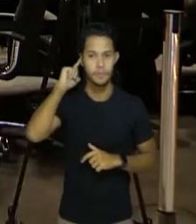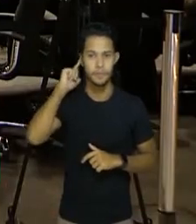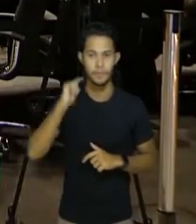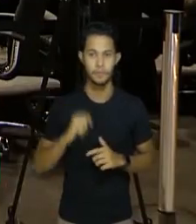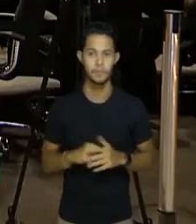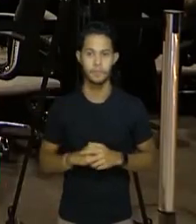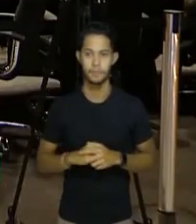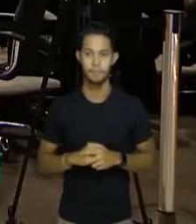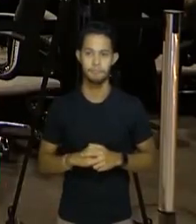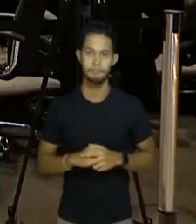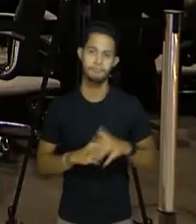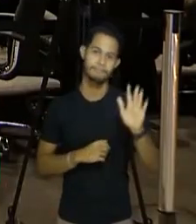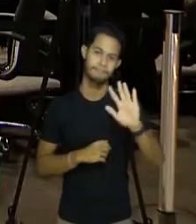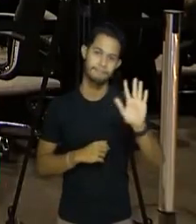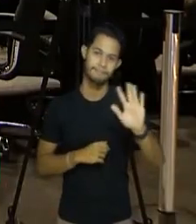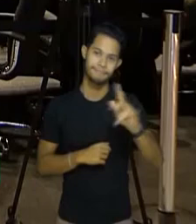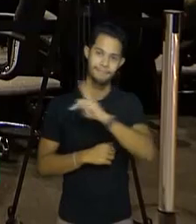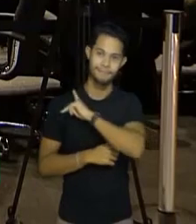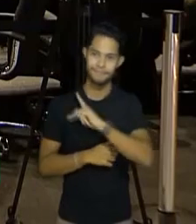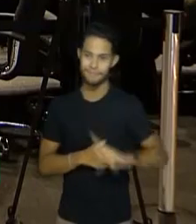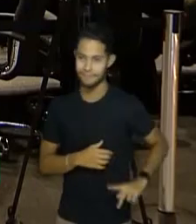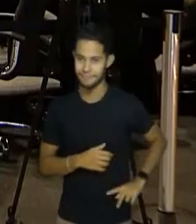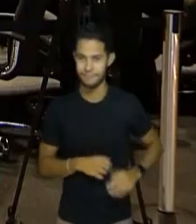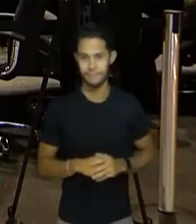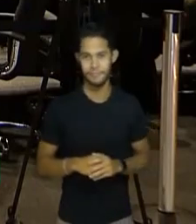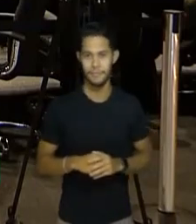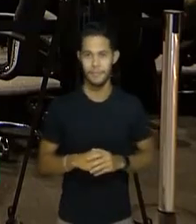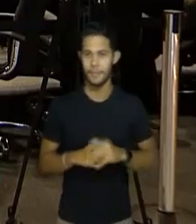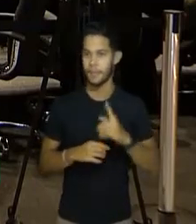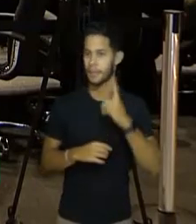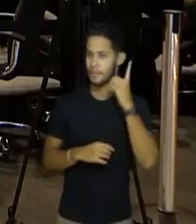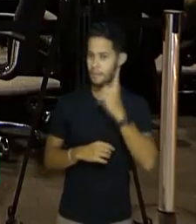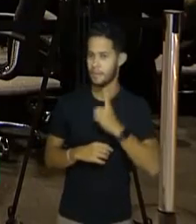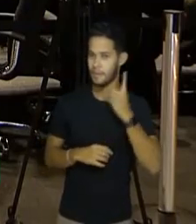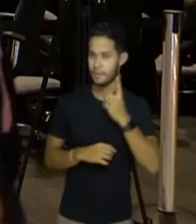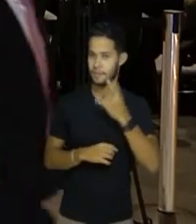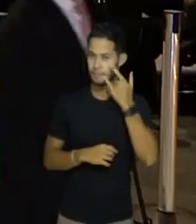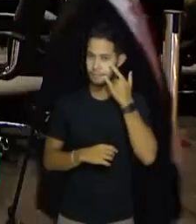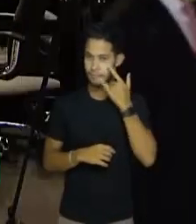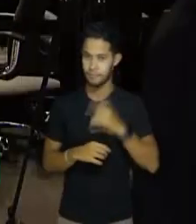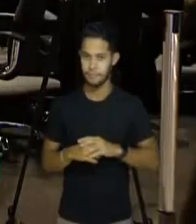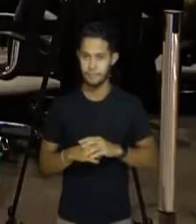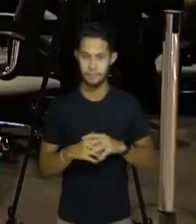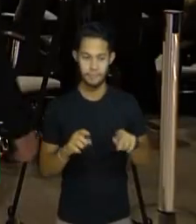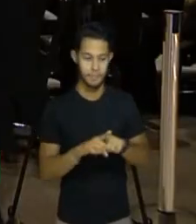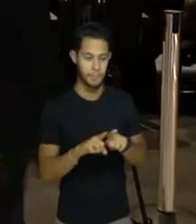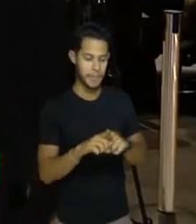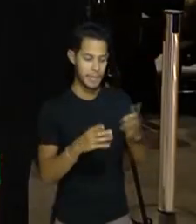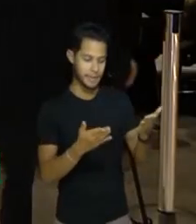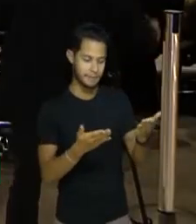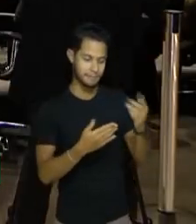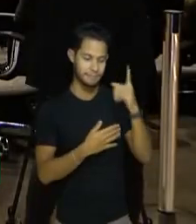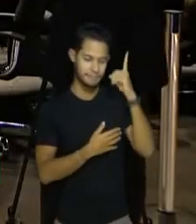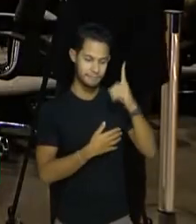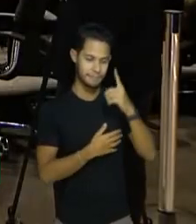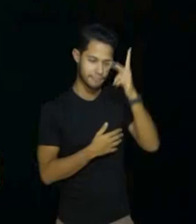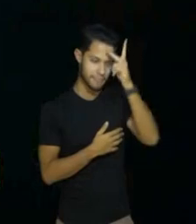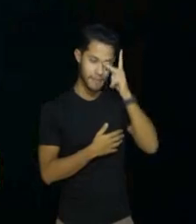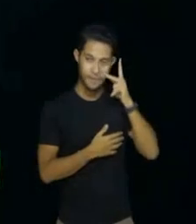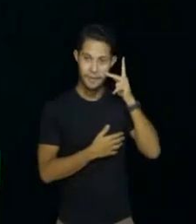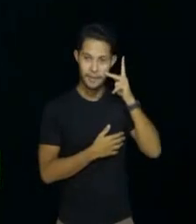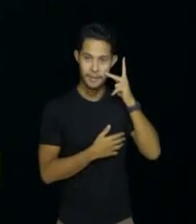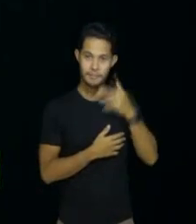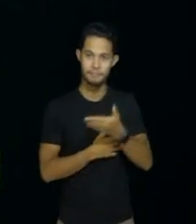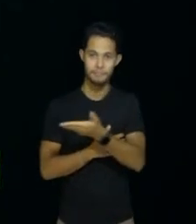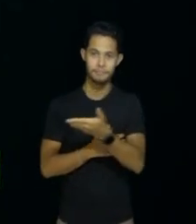Caro presidente, deputado Mauro de Nadal, caras colegas deputadas, deputada Paulinha, queridos colegas deputados,